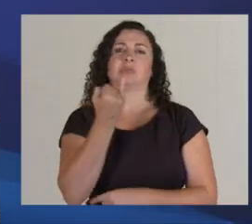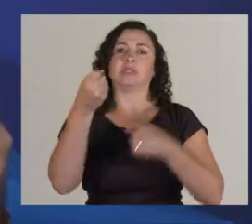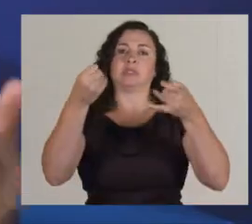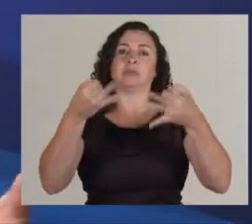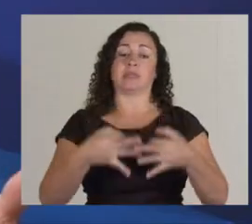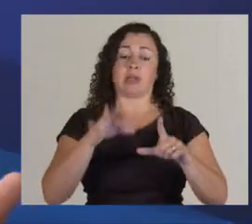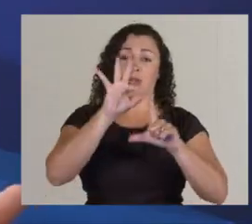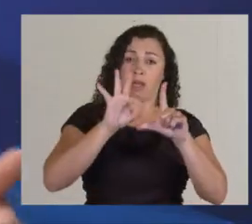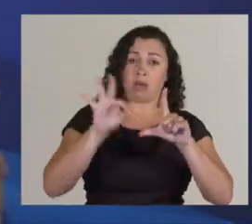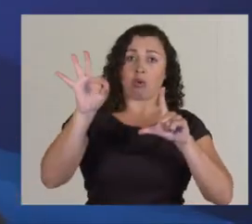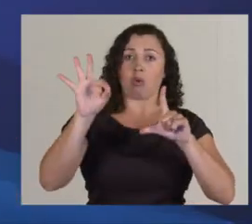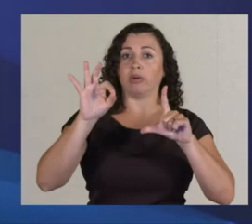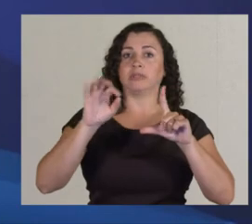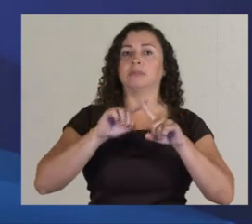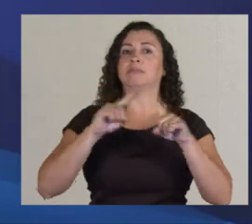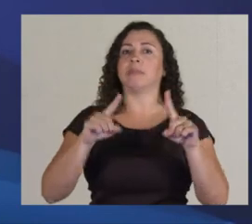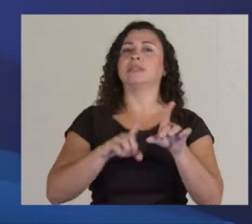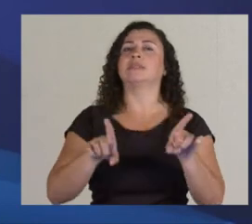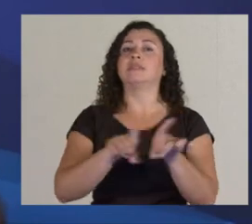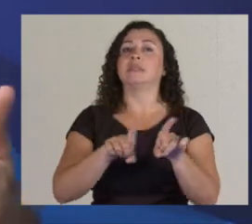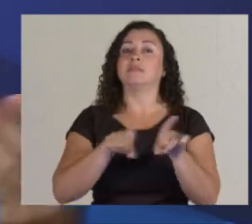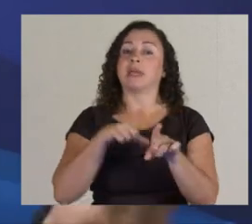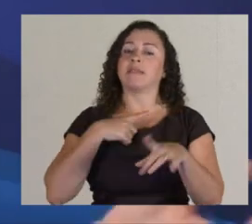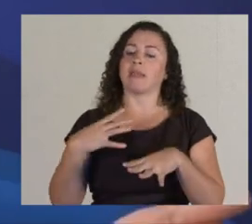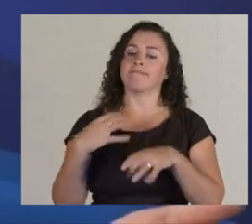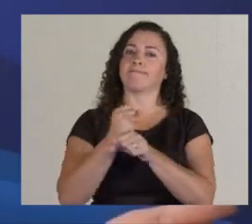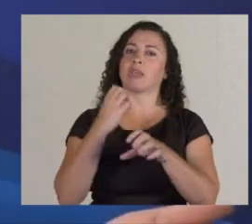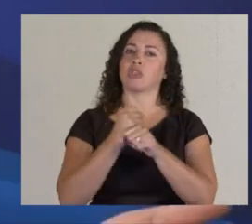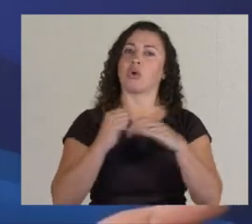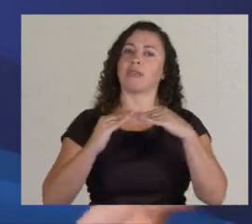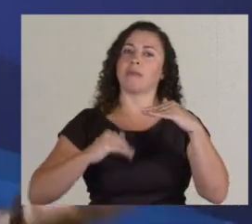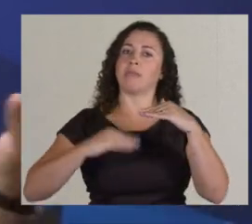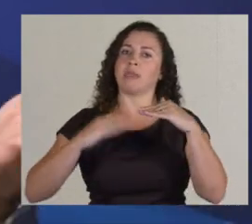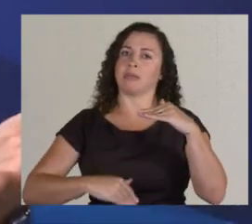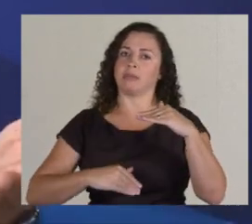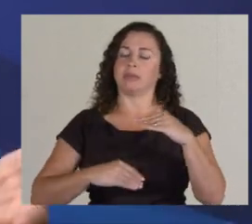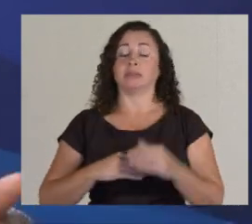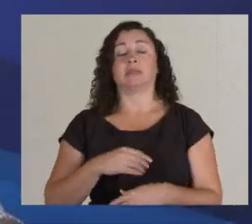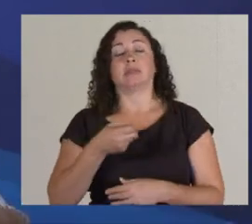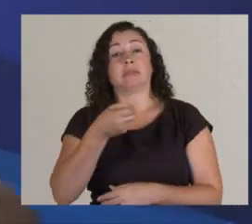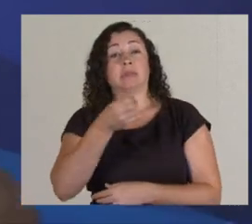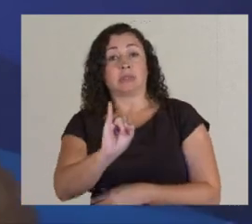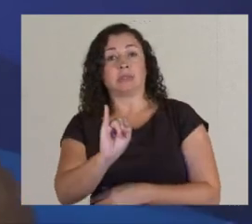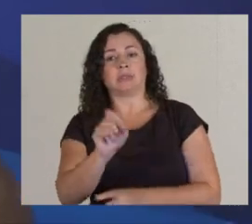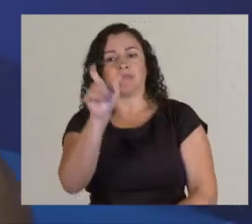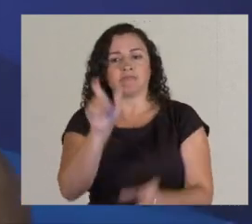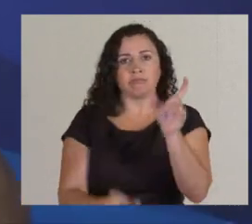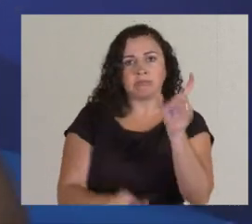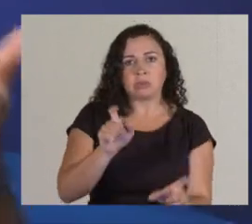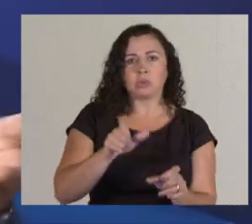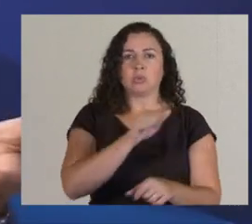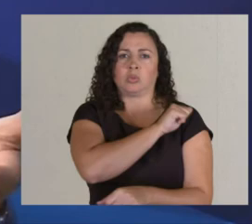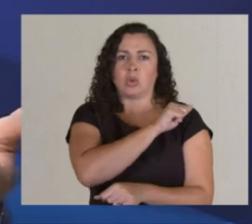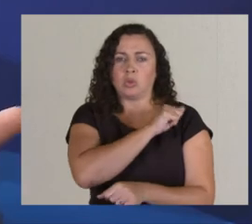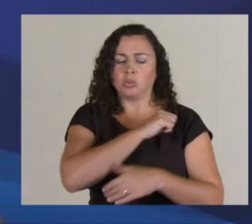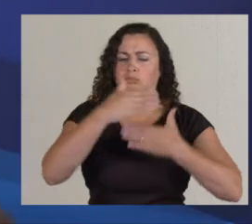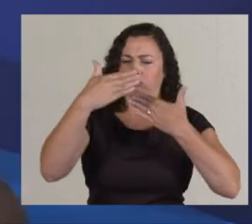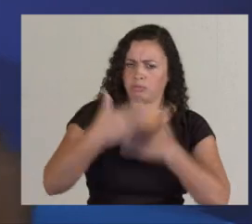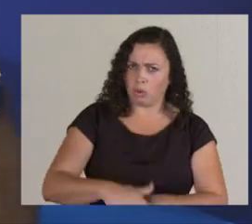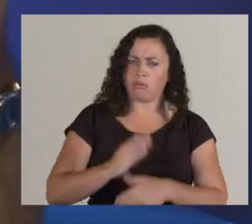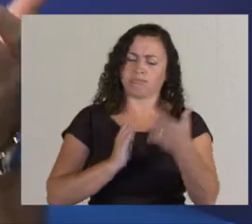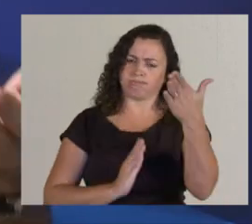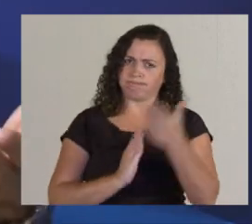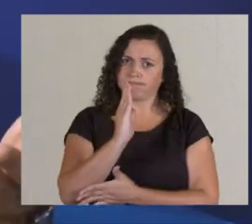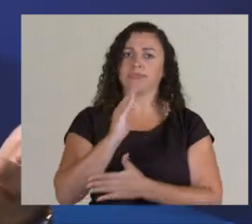estamos trabalhando com cotas, mas nós estamos trabalhando também com nota mínima de opção. Ou seja, aqueles estudantes que tiverem o